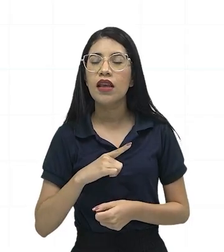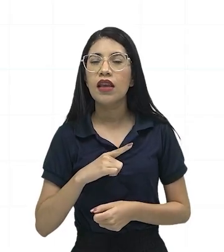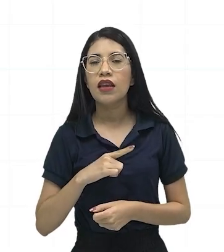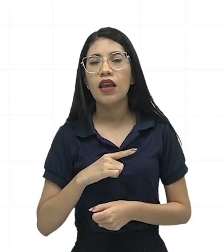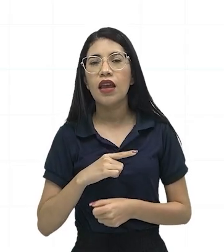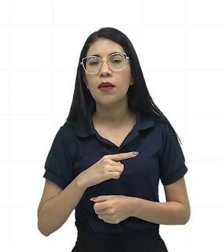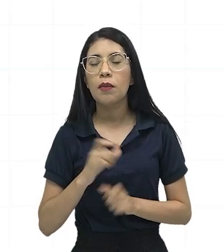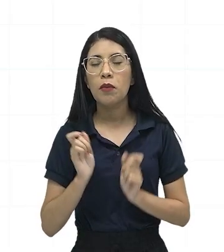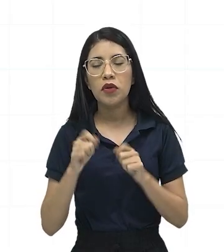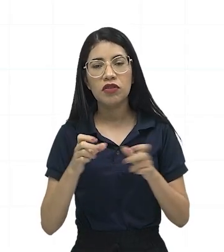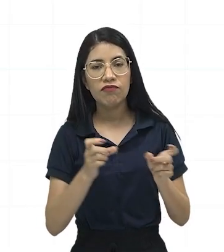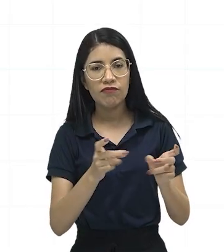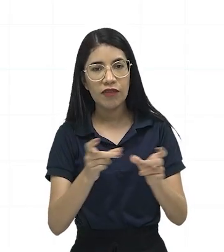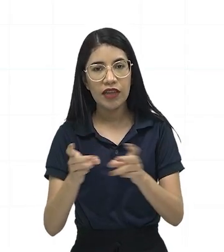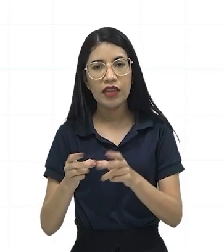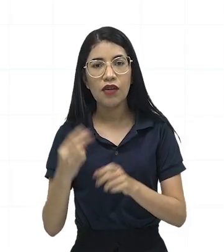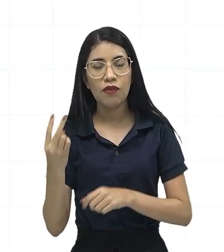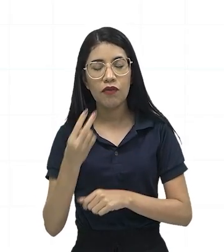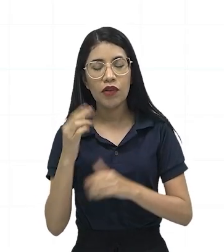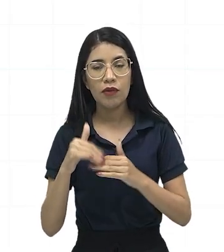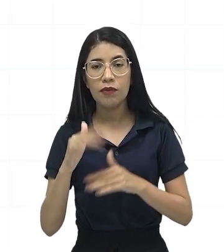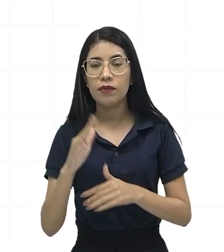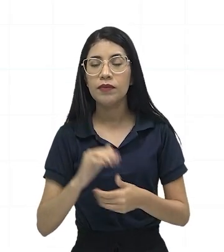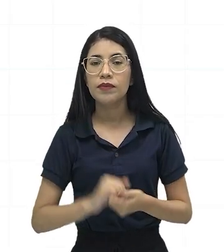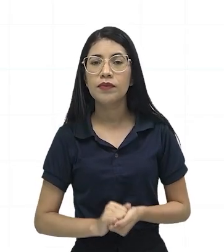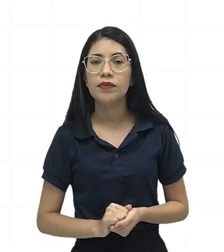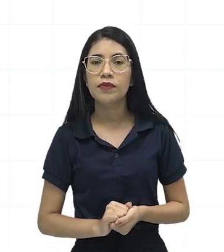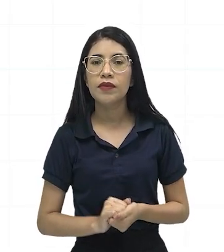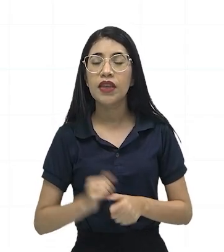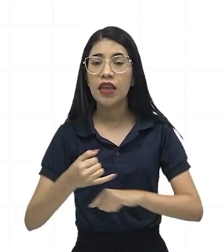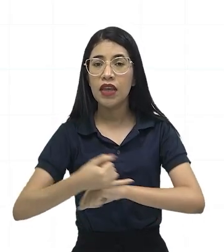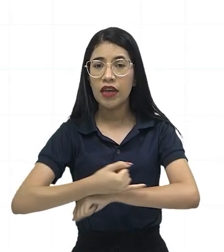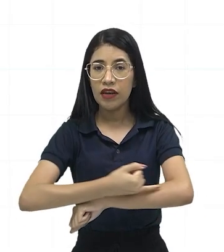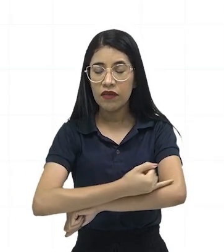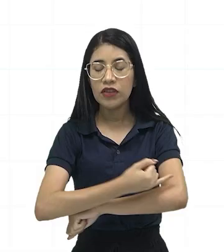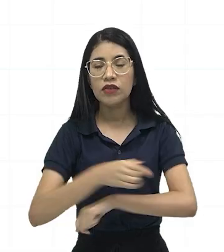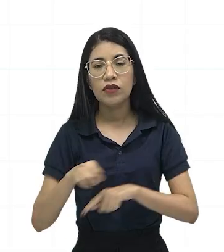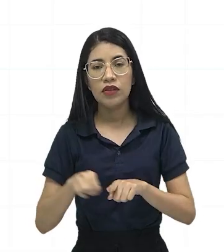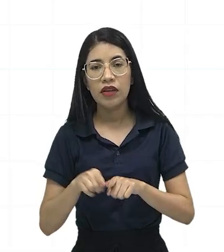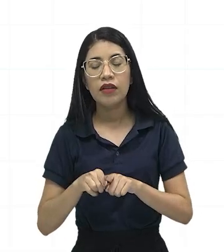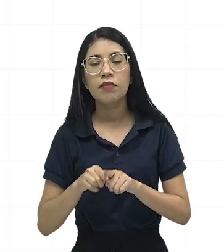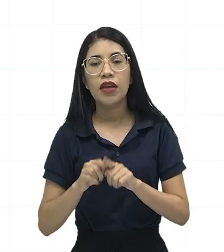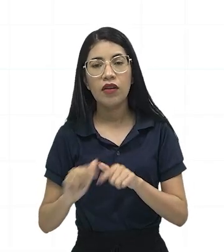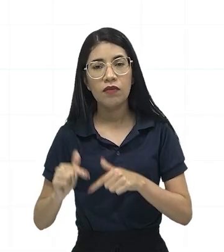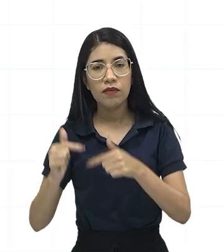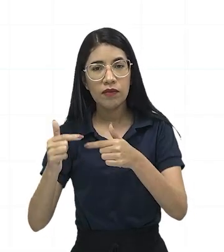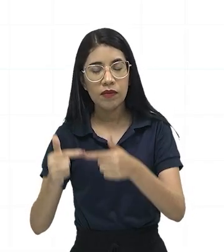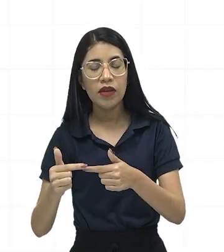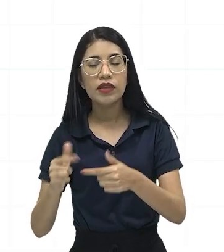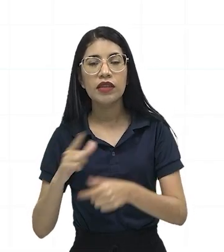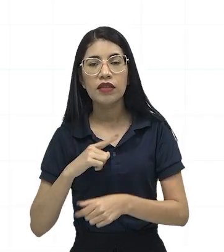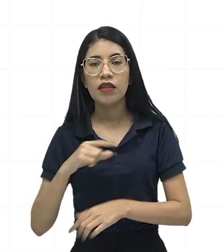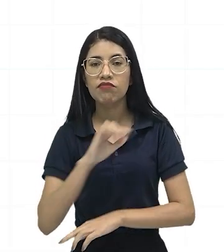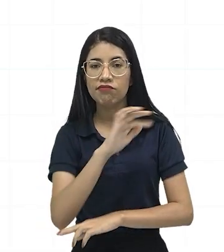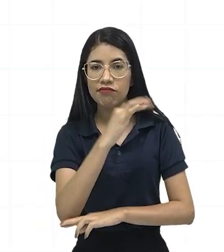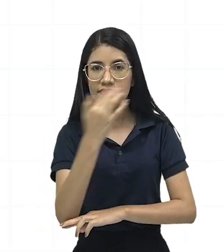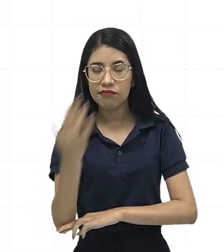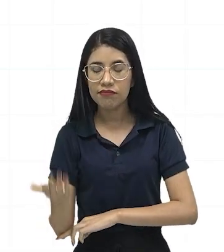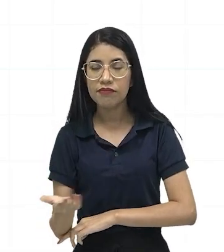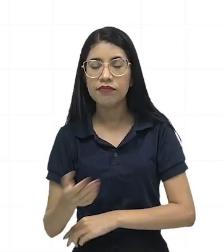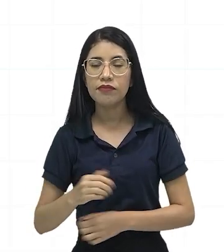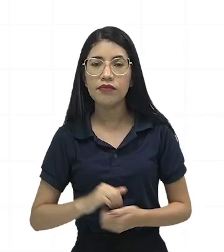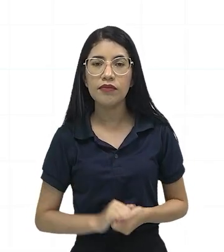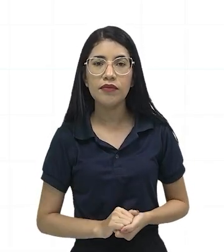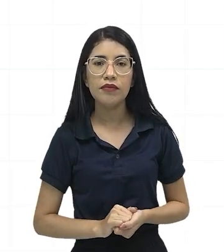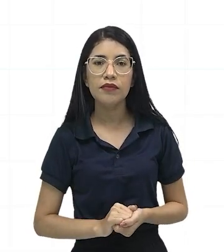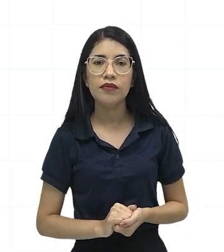muito comercializada, né? Infraestrutura também é uma atividade que causa desmatamento.